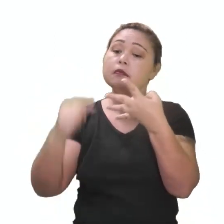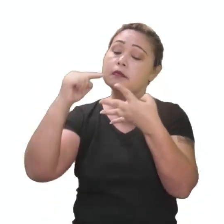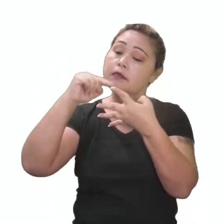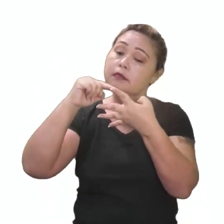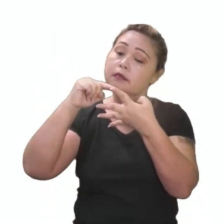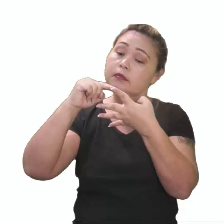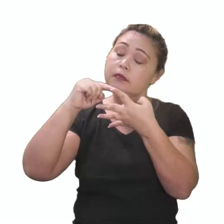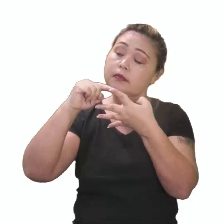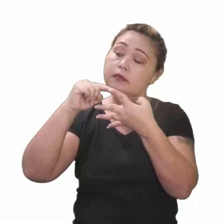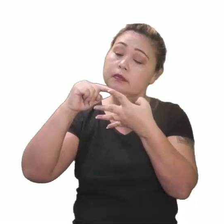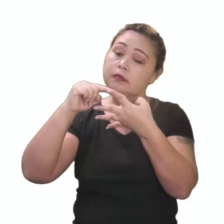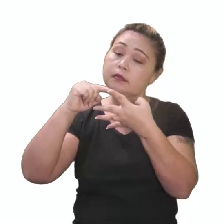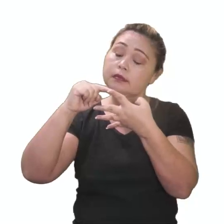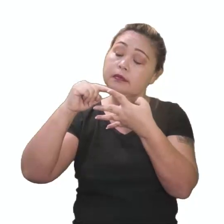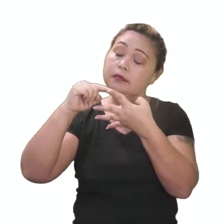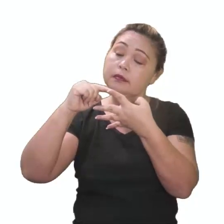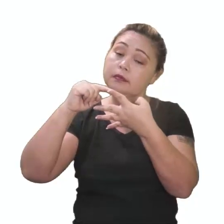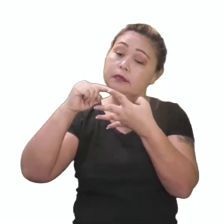é a de